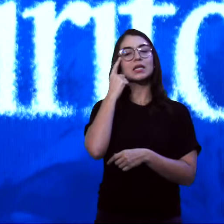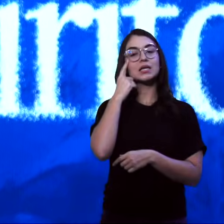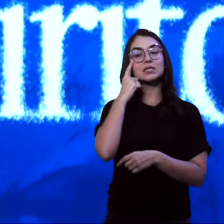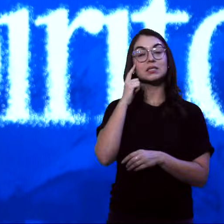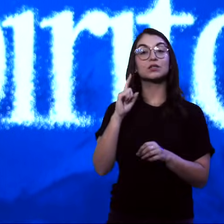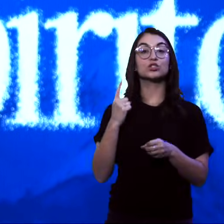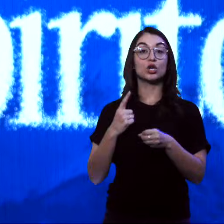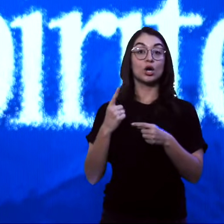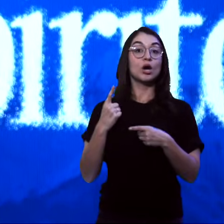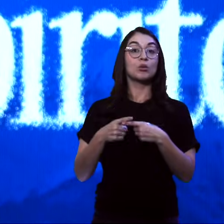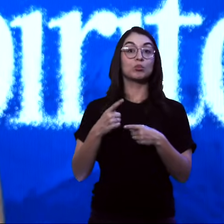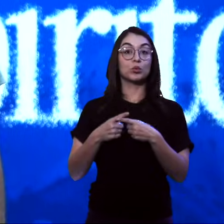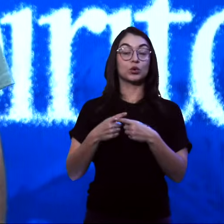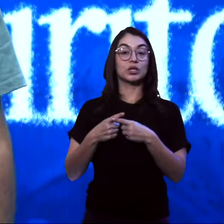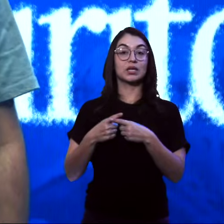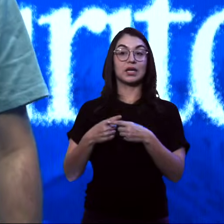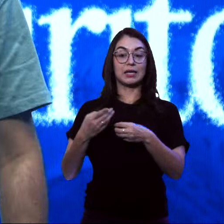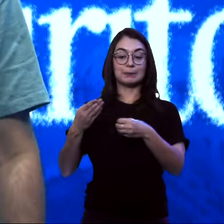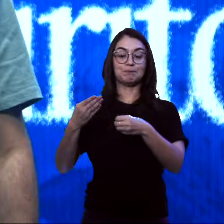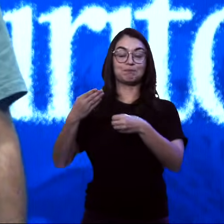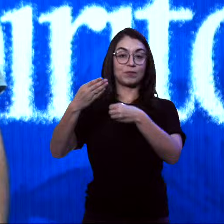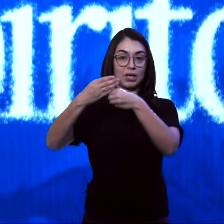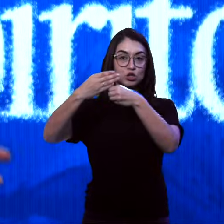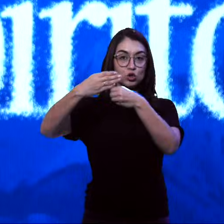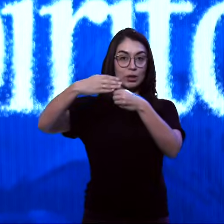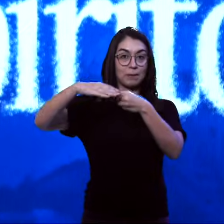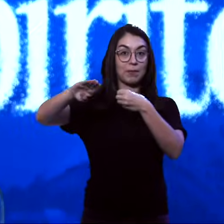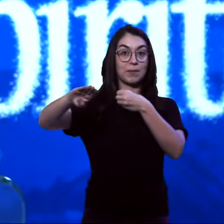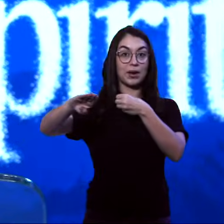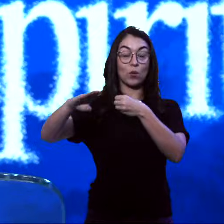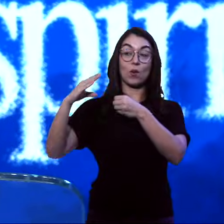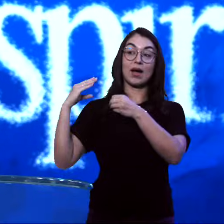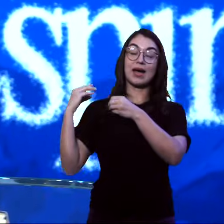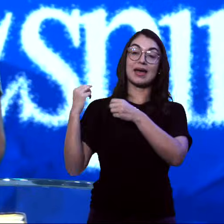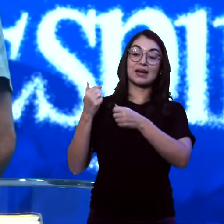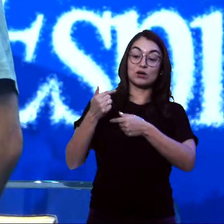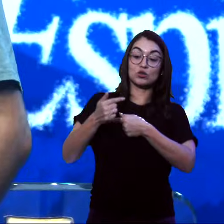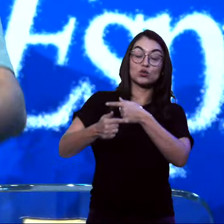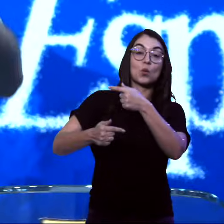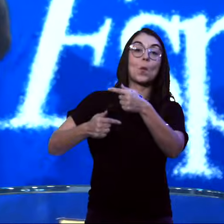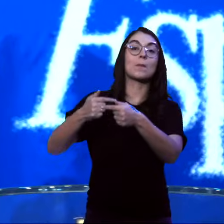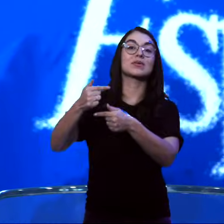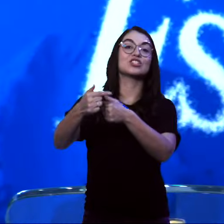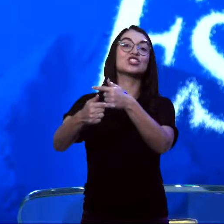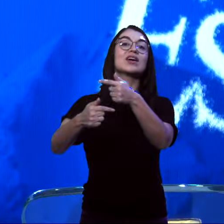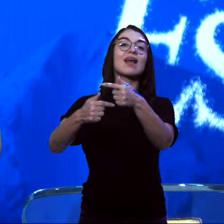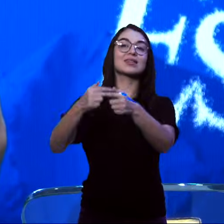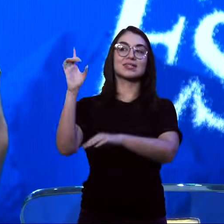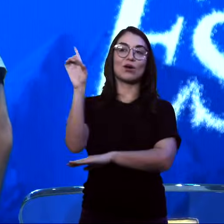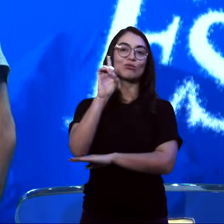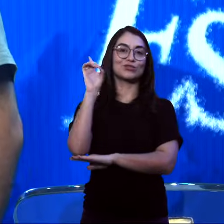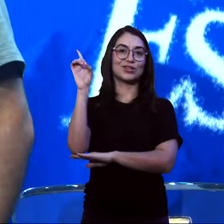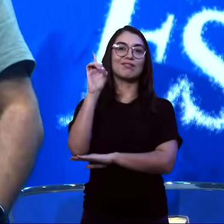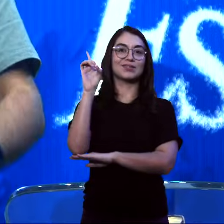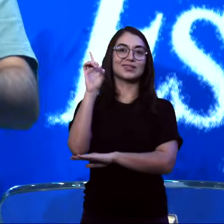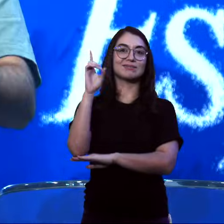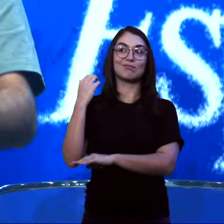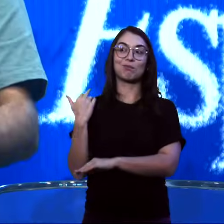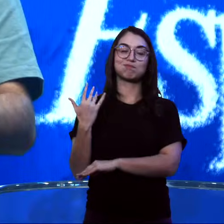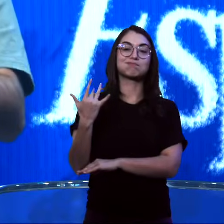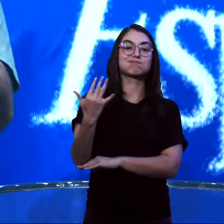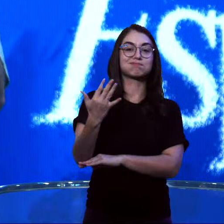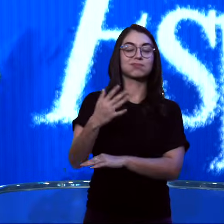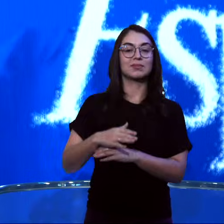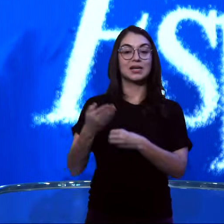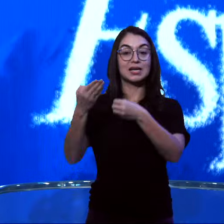de uma linhagem davídica. Então, se Israel não tivesse na escravidão, ele podia ser rei.